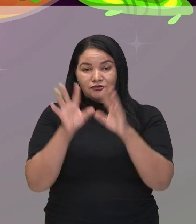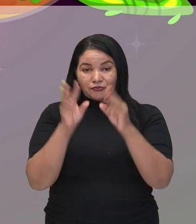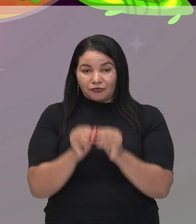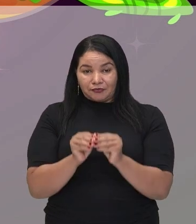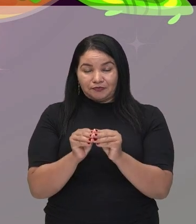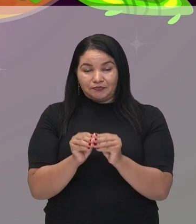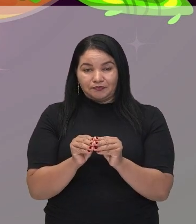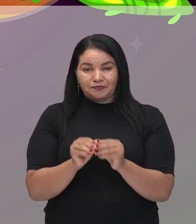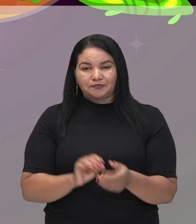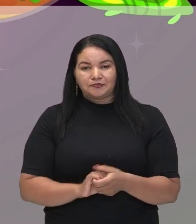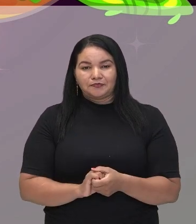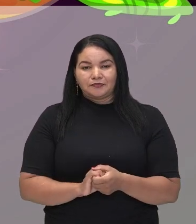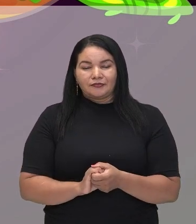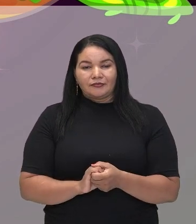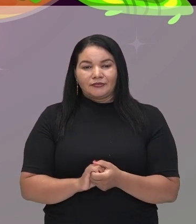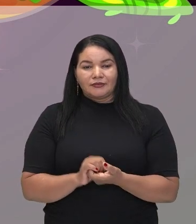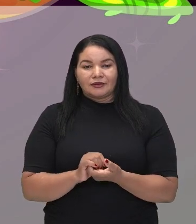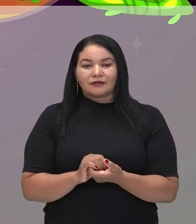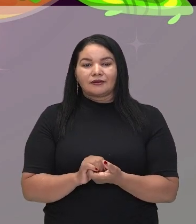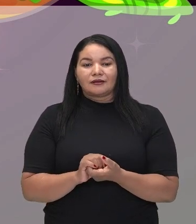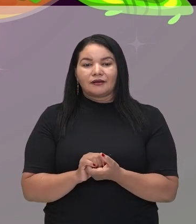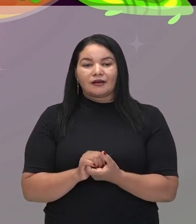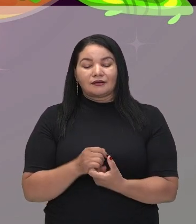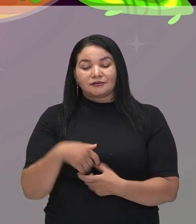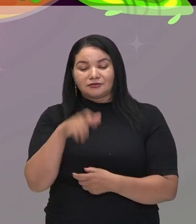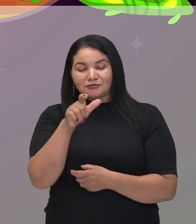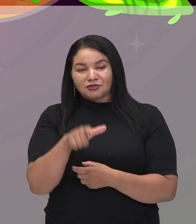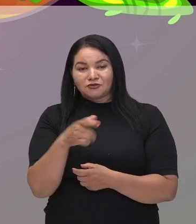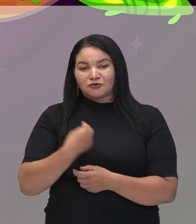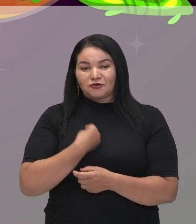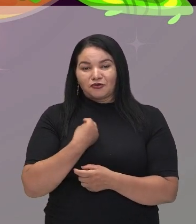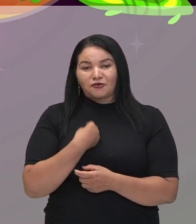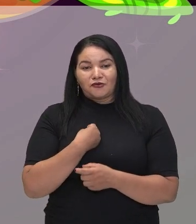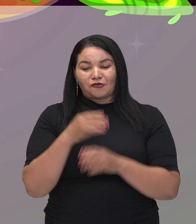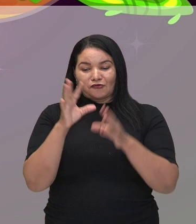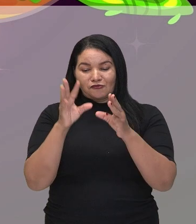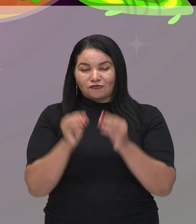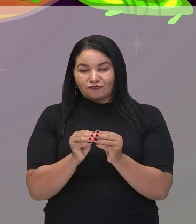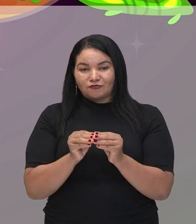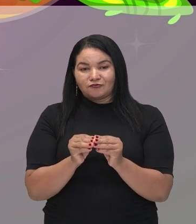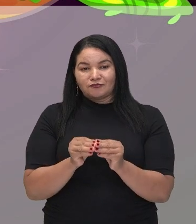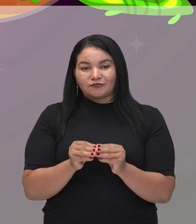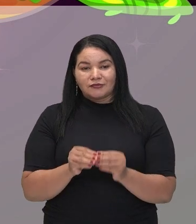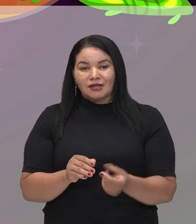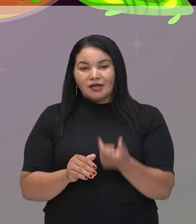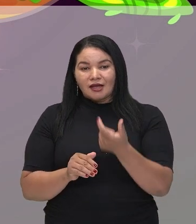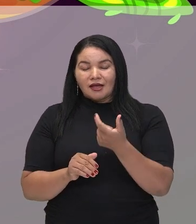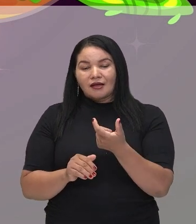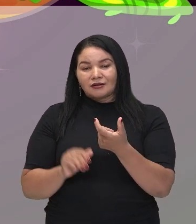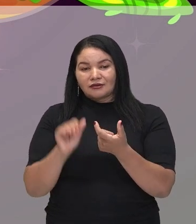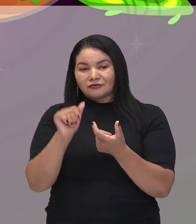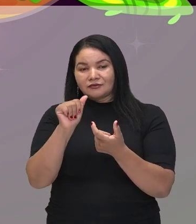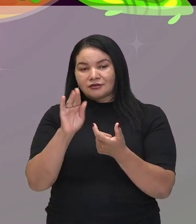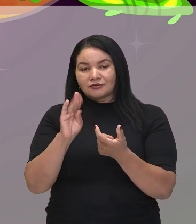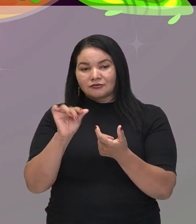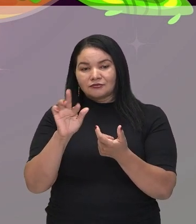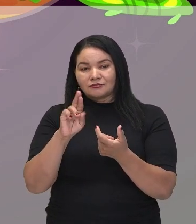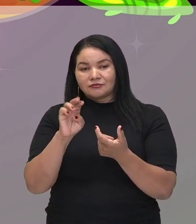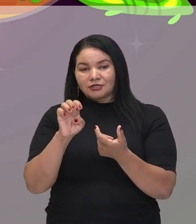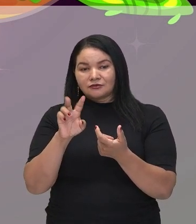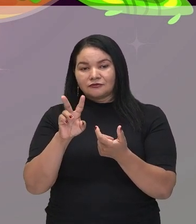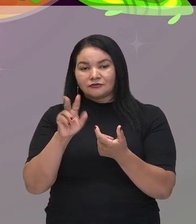abreviatura. Abrevianos seria o nome aí também dado a esses habitantes do planeta Abrevo, também